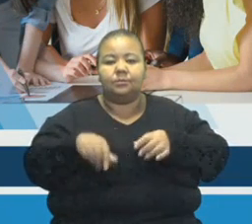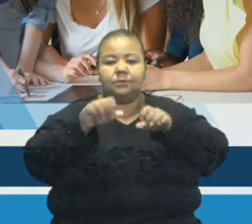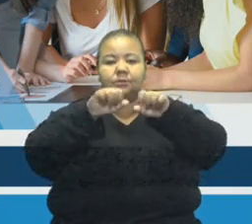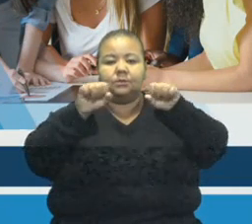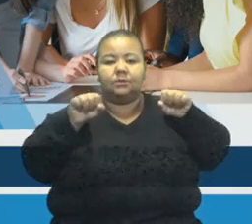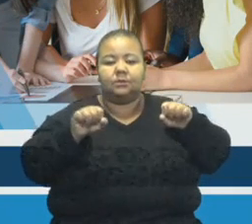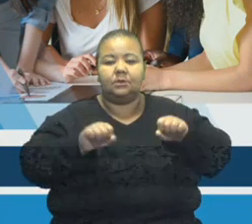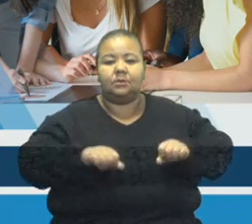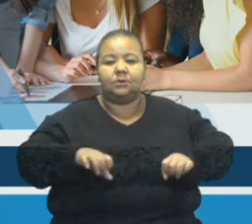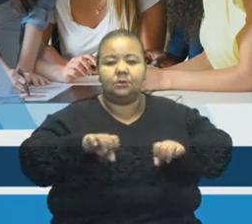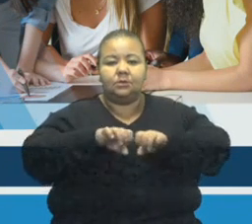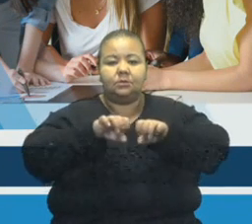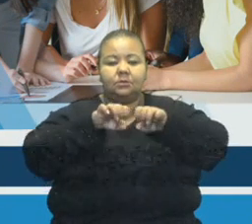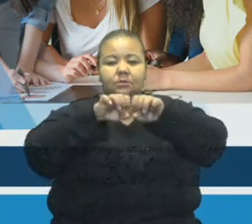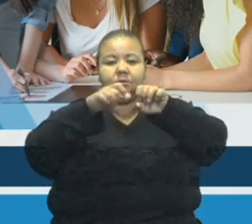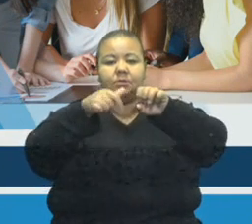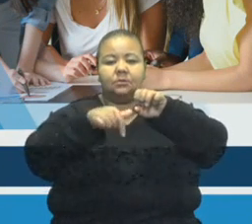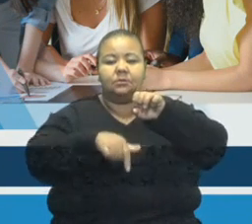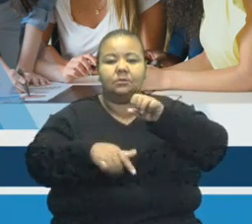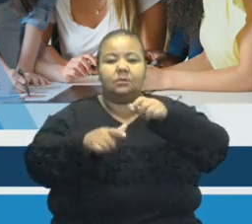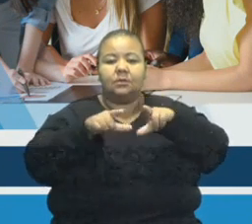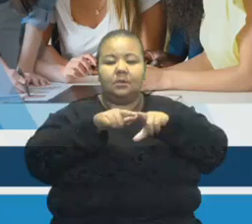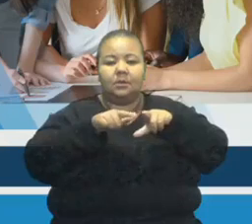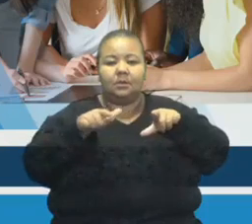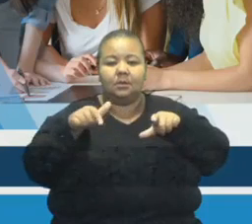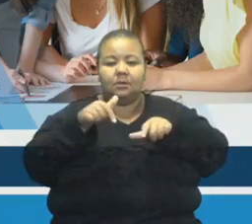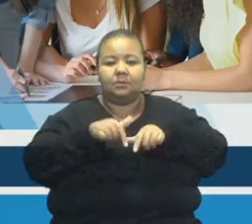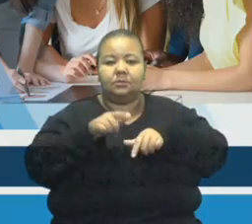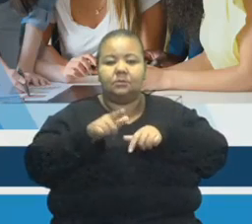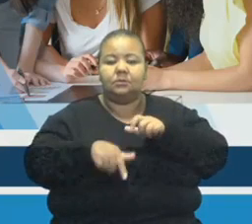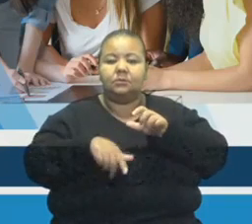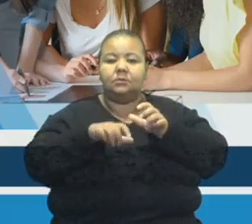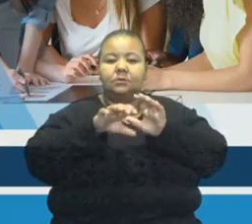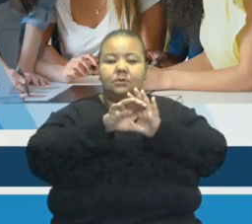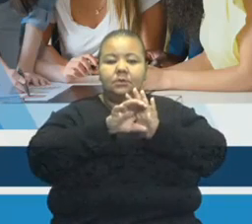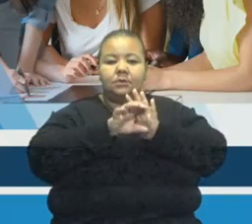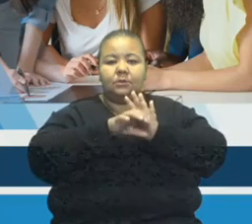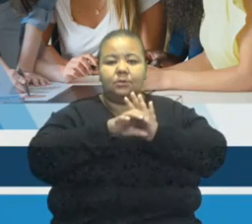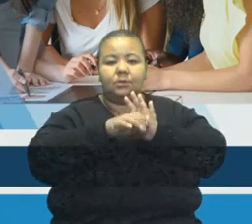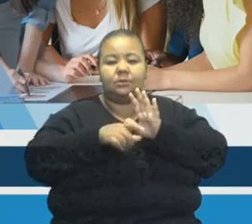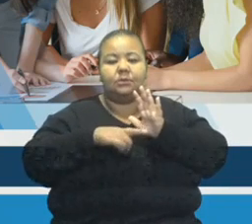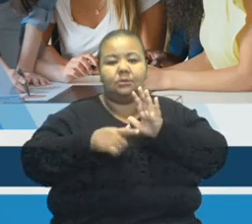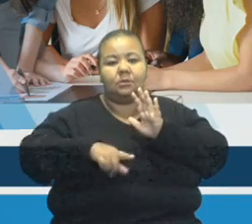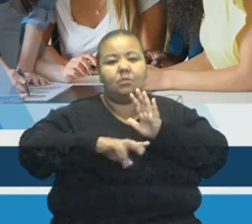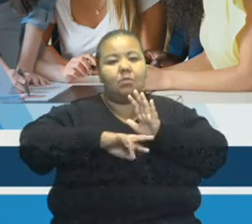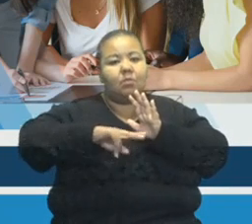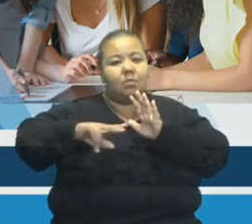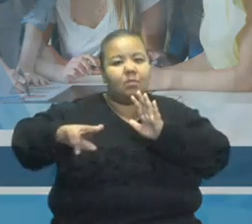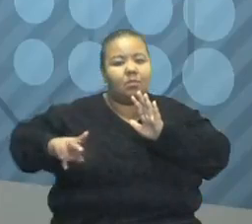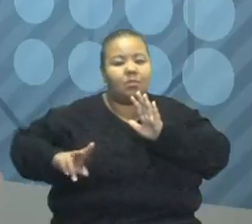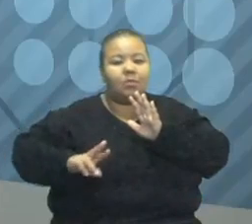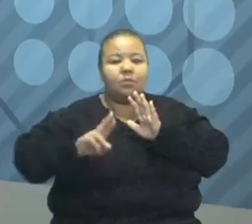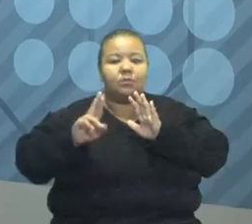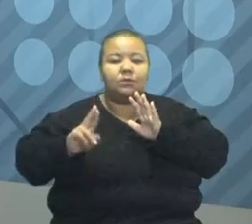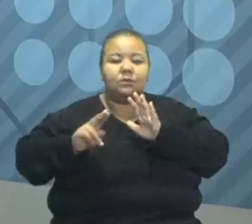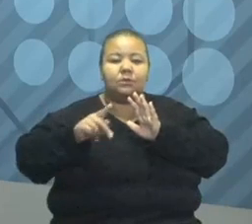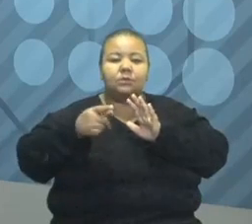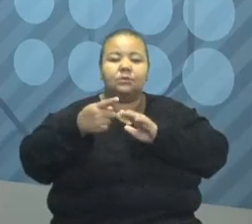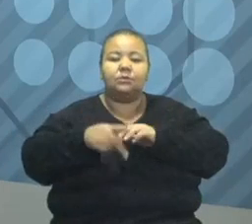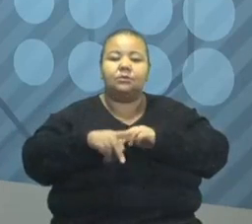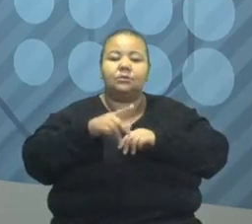de equações lineares. Este conceito também, como eu comentei, possui diversas aplicações em várias áreas